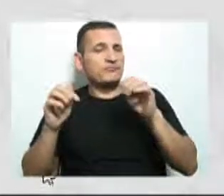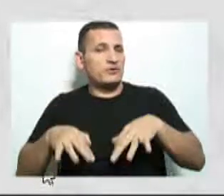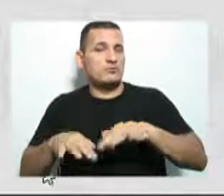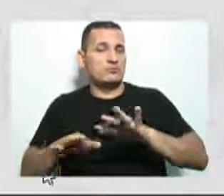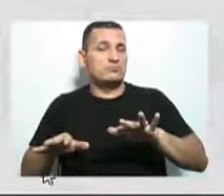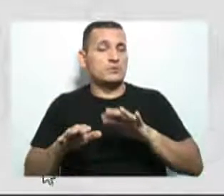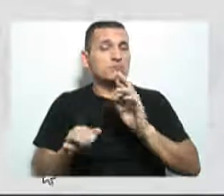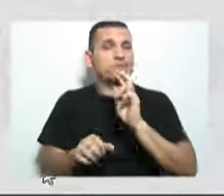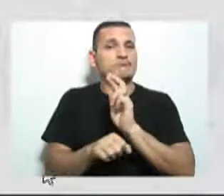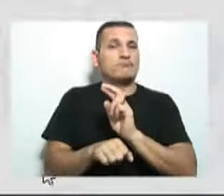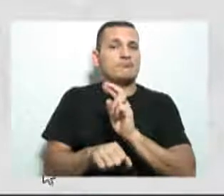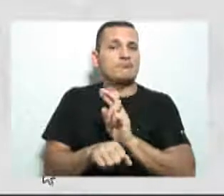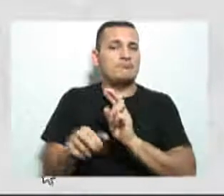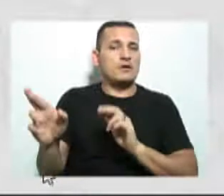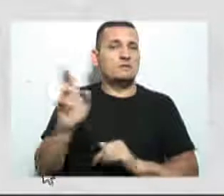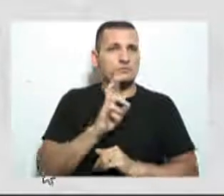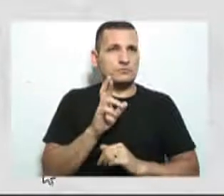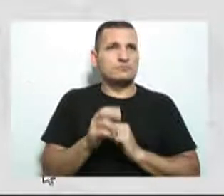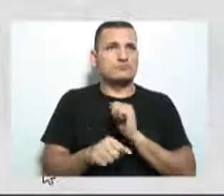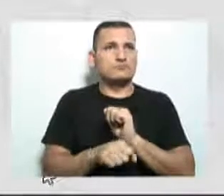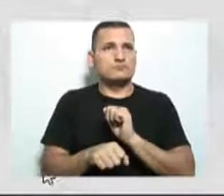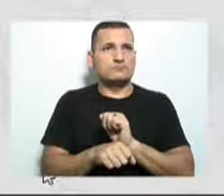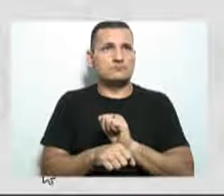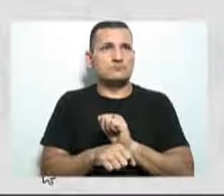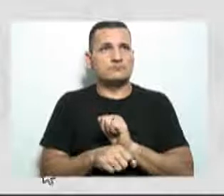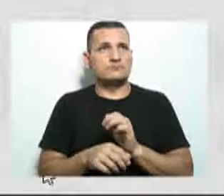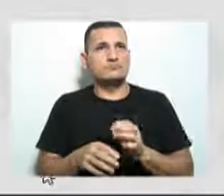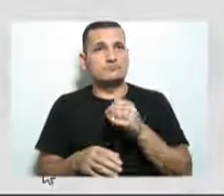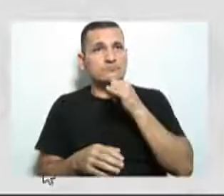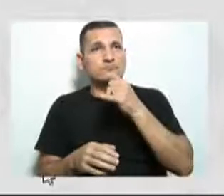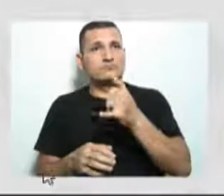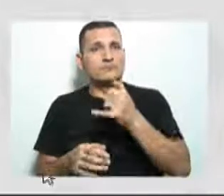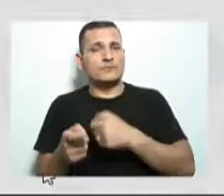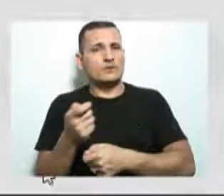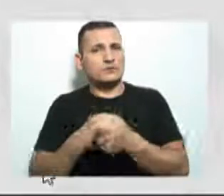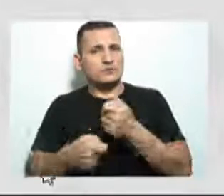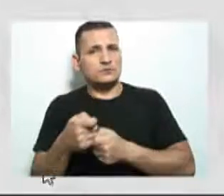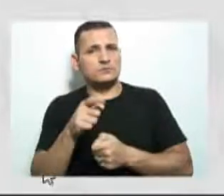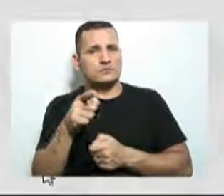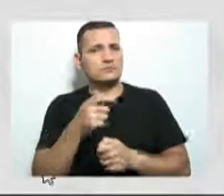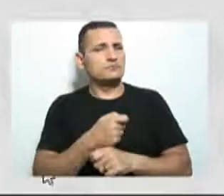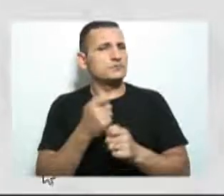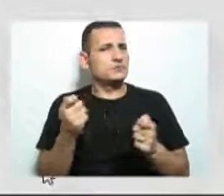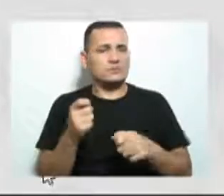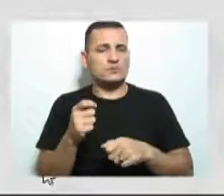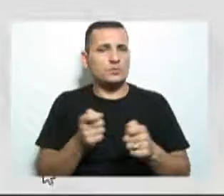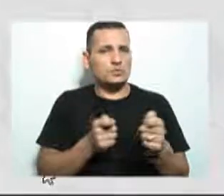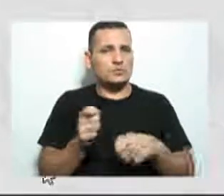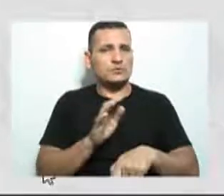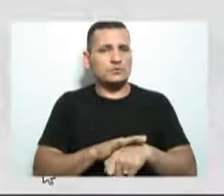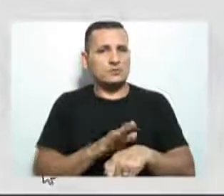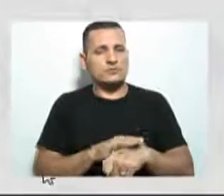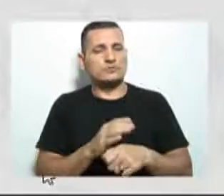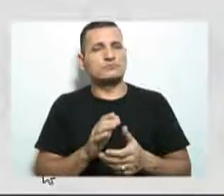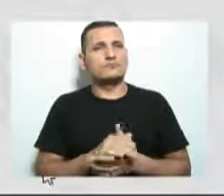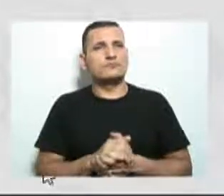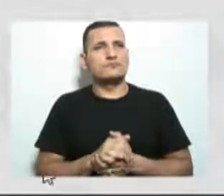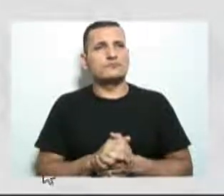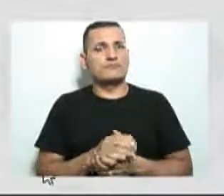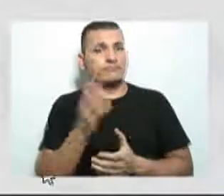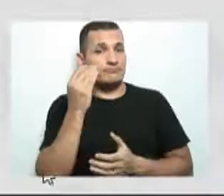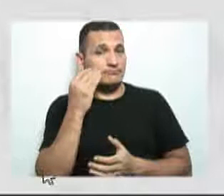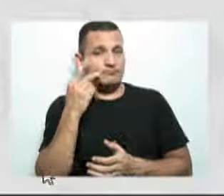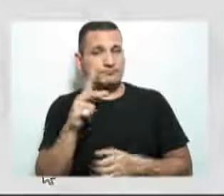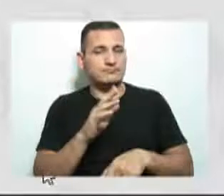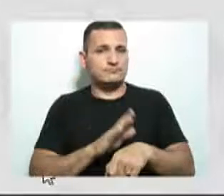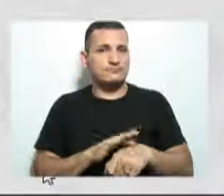a resposta do outro. Enfim, se numa negociação você não puder controlar o tempo, administrar o tempo, verificar o